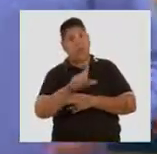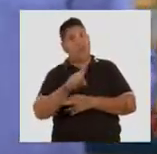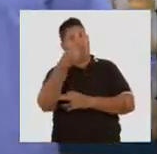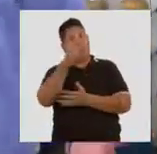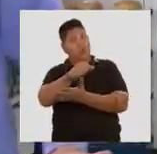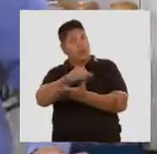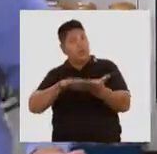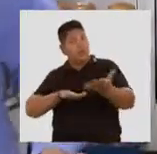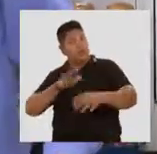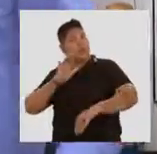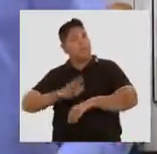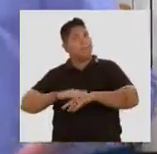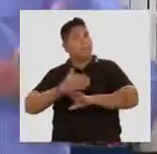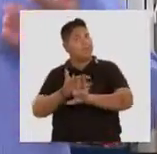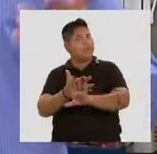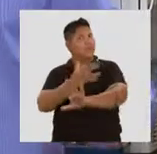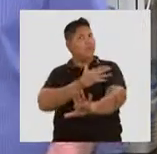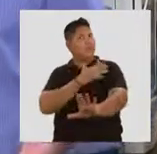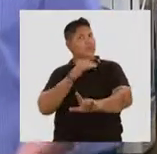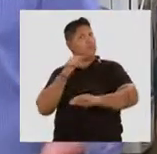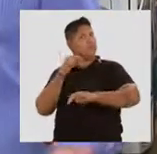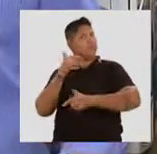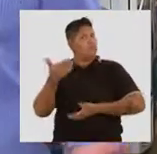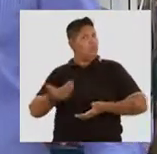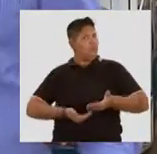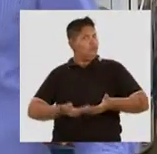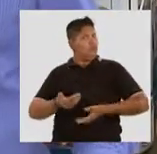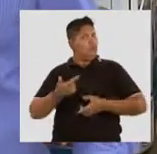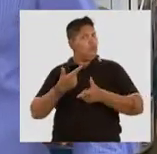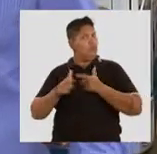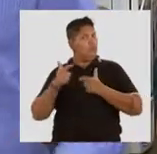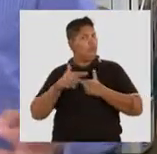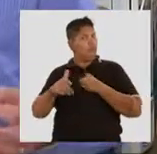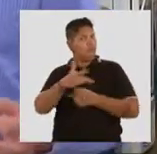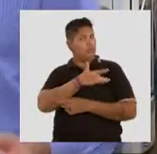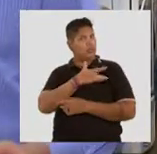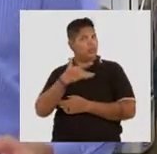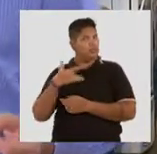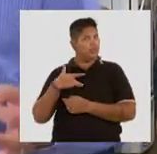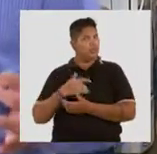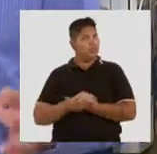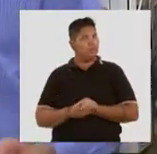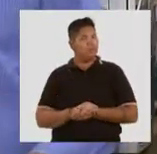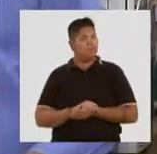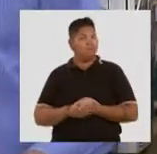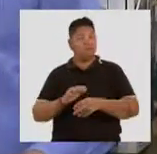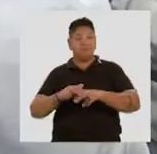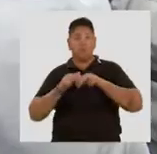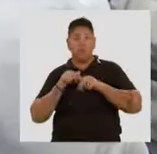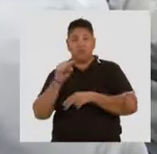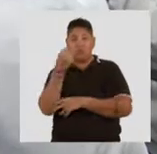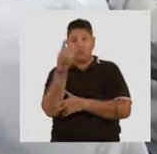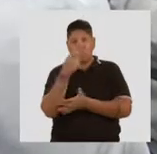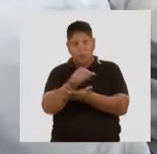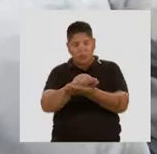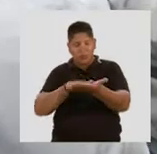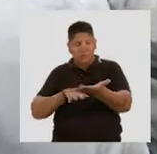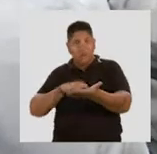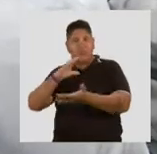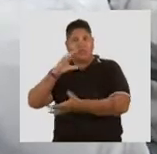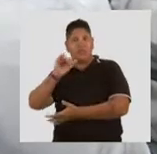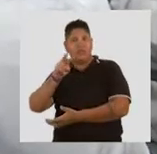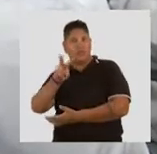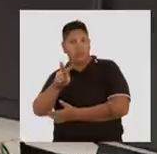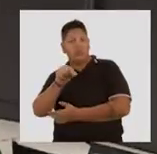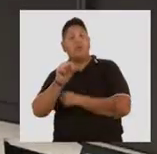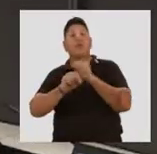frigorífico é uma das atividades que mais gera afastamento de trabalhadores por problemas de saúde. Por isso, uma das